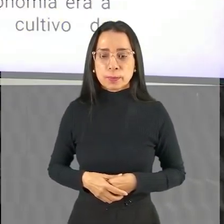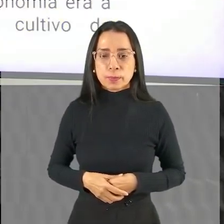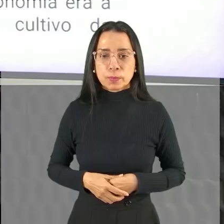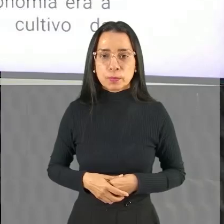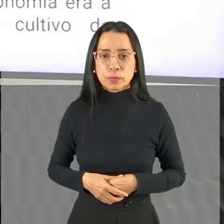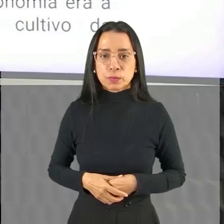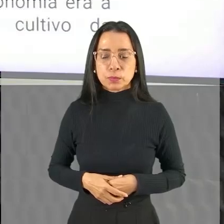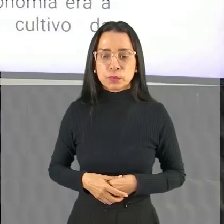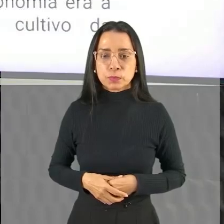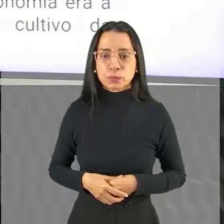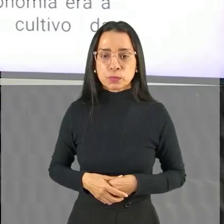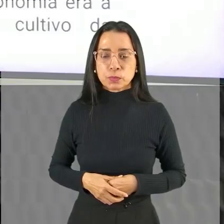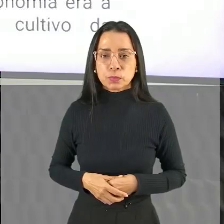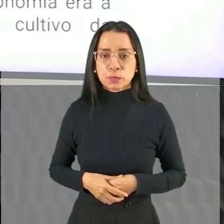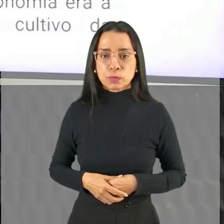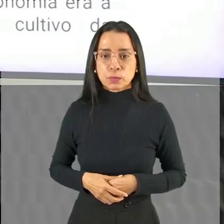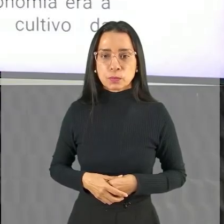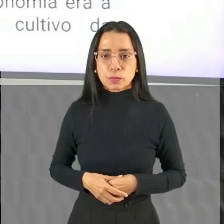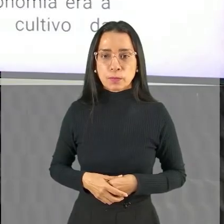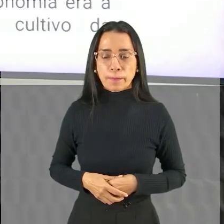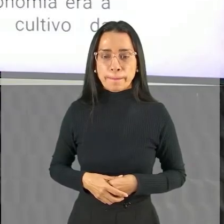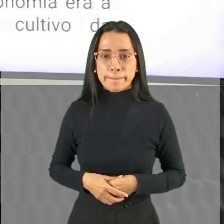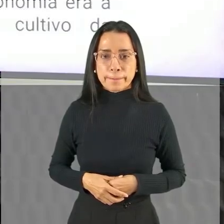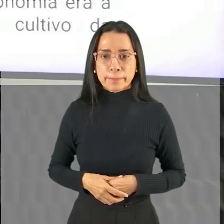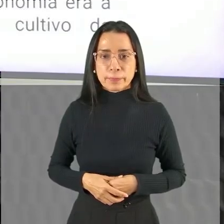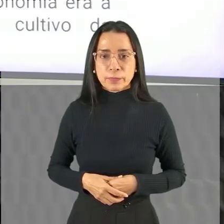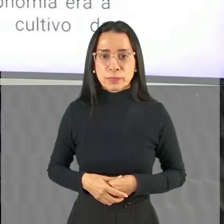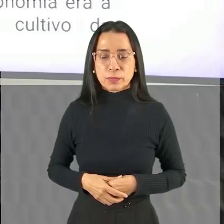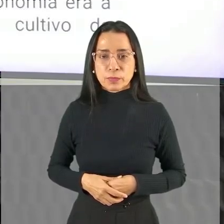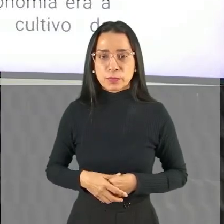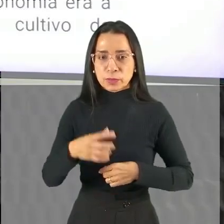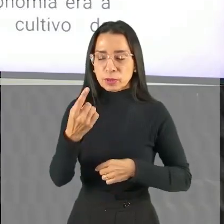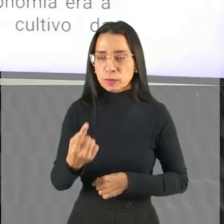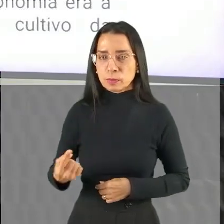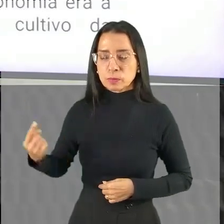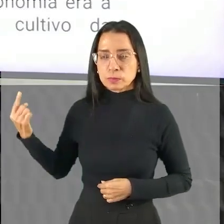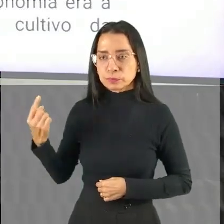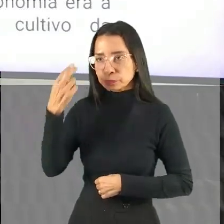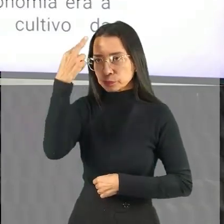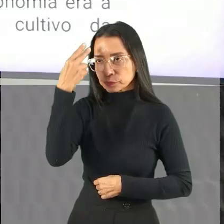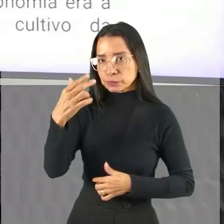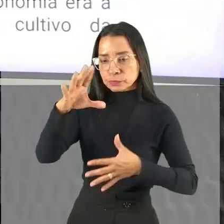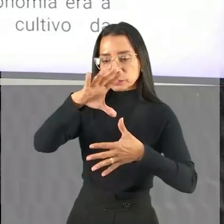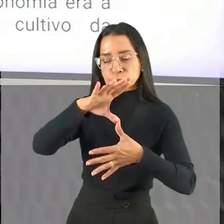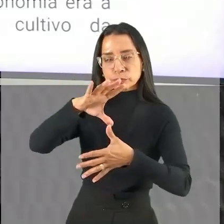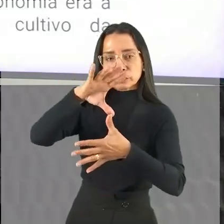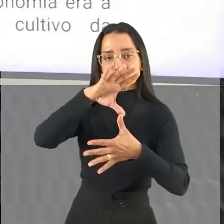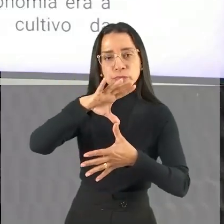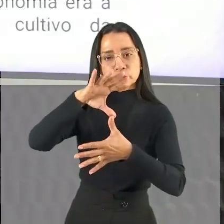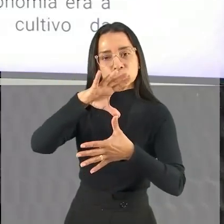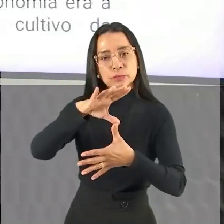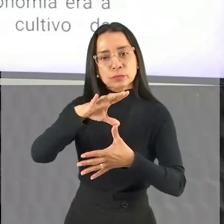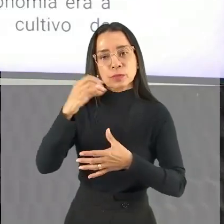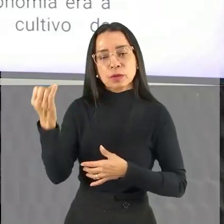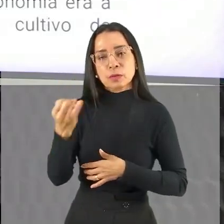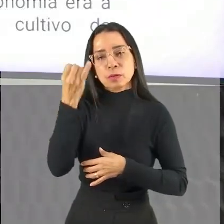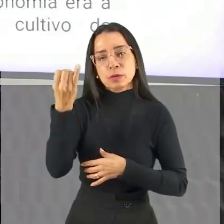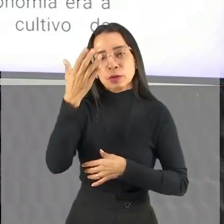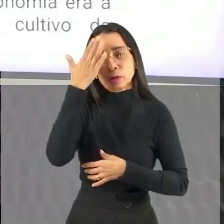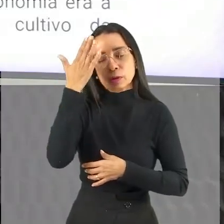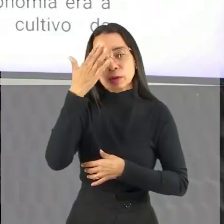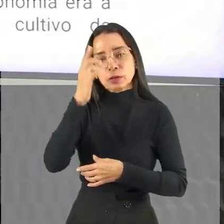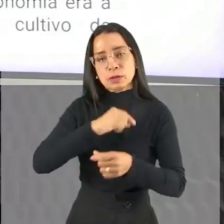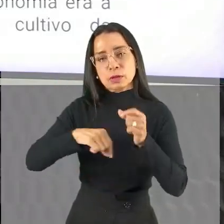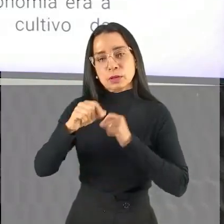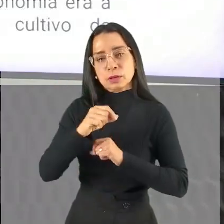gente. História da América agora, Enem 2010. É importante entender, dentro da história da América,